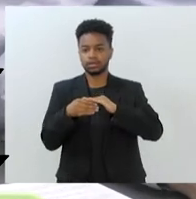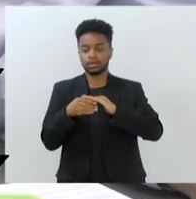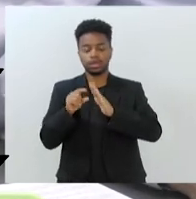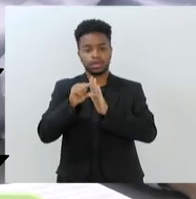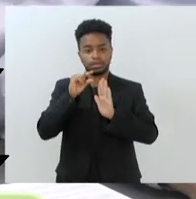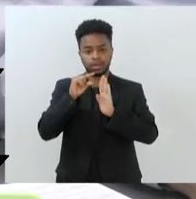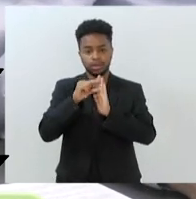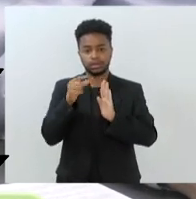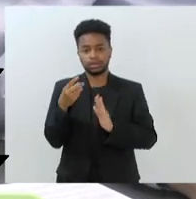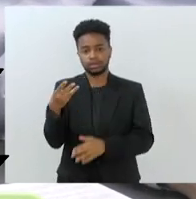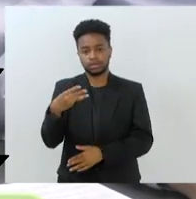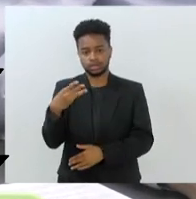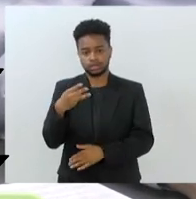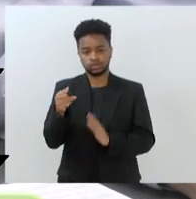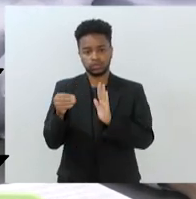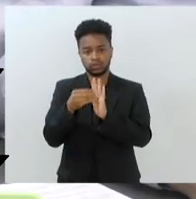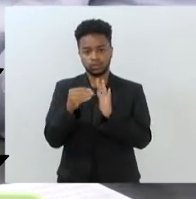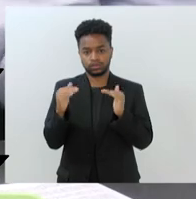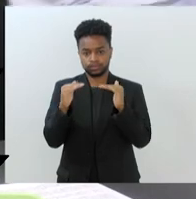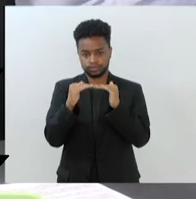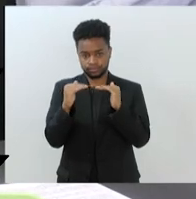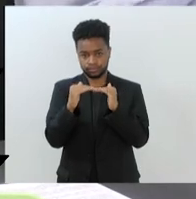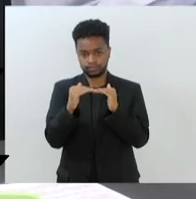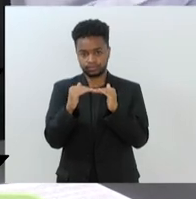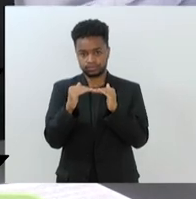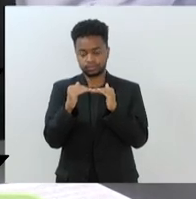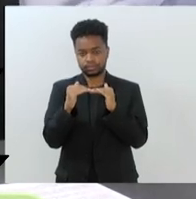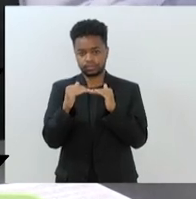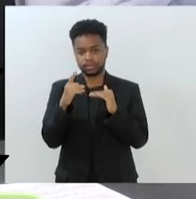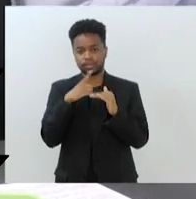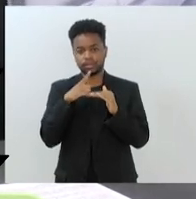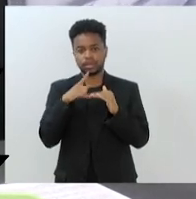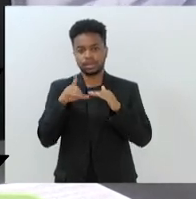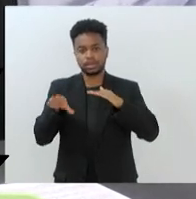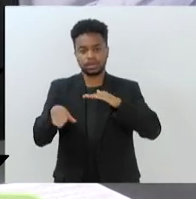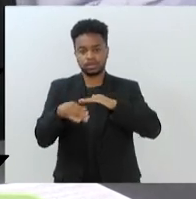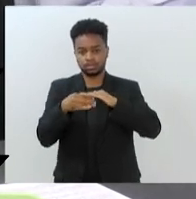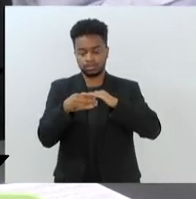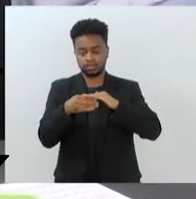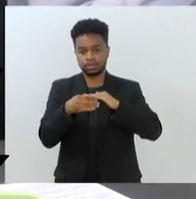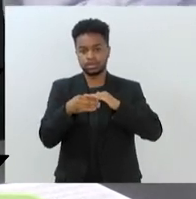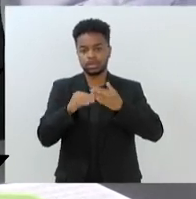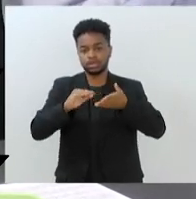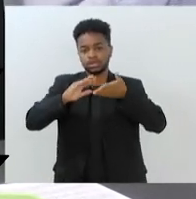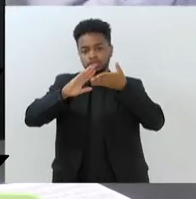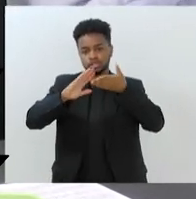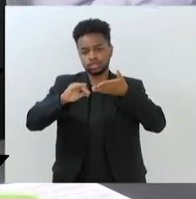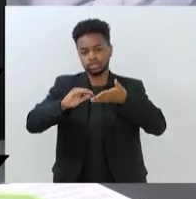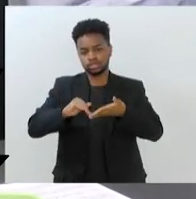a emenda 3 que ele deu favorável, que é uma emenda que suprime